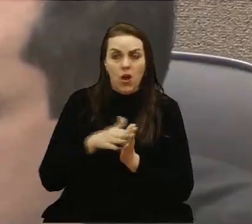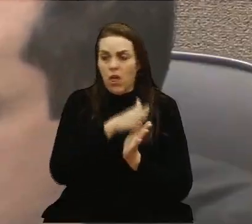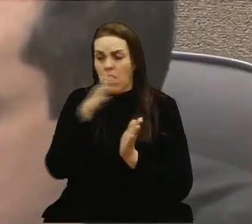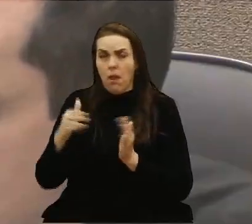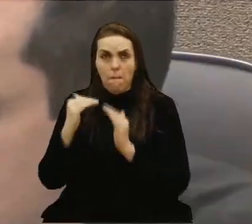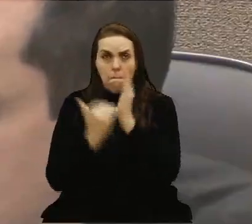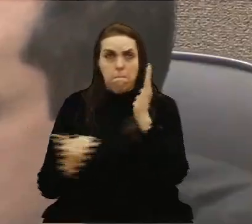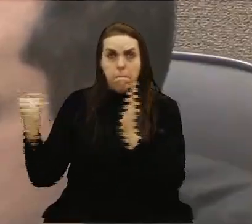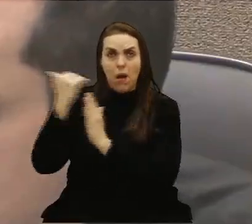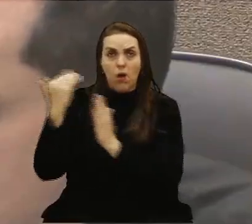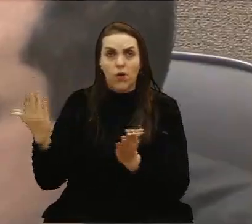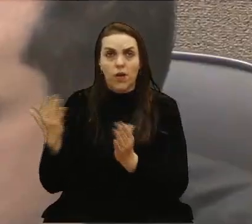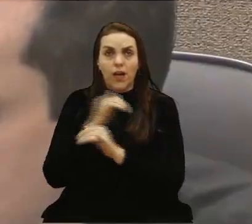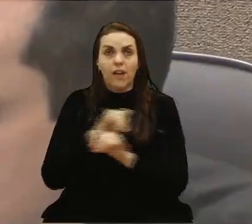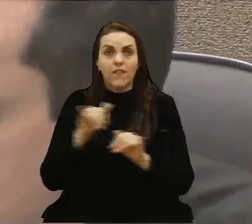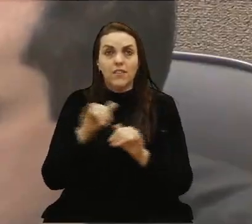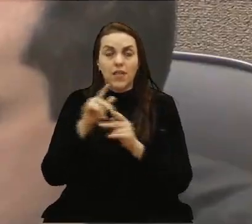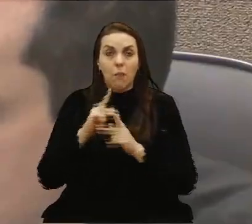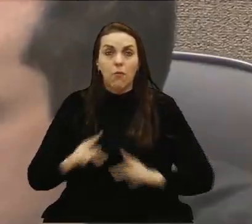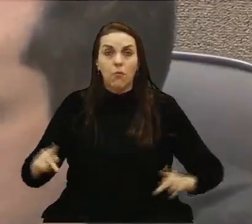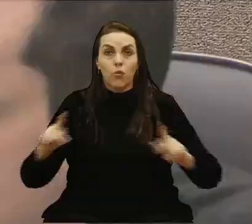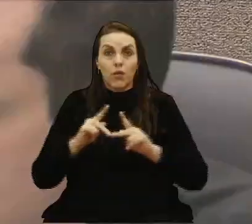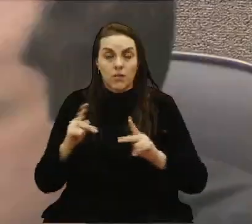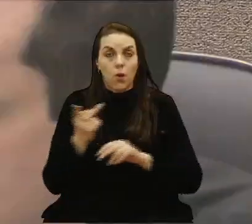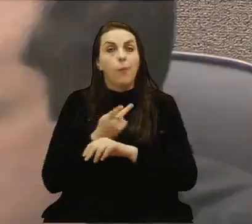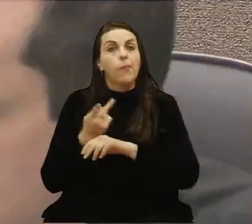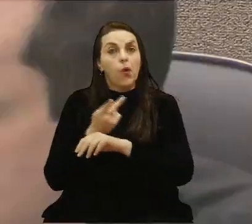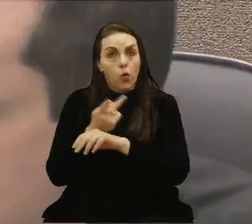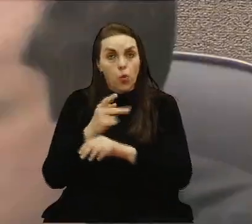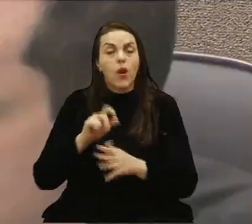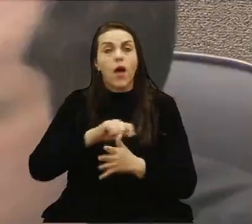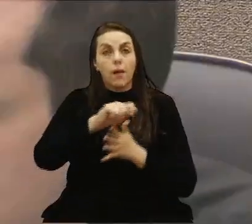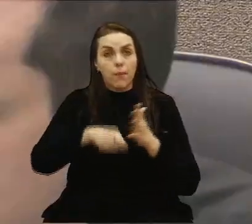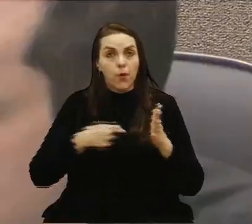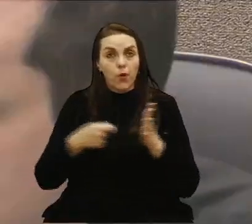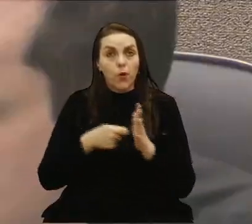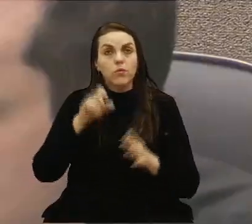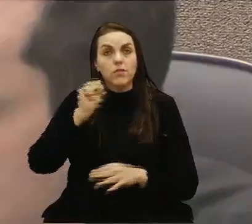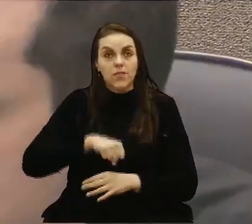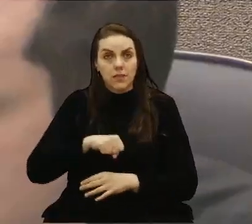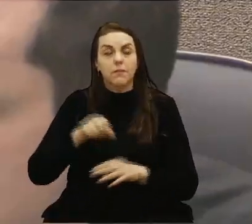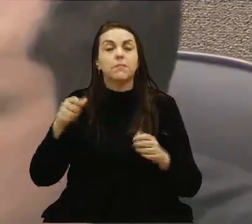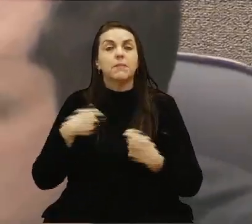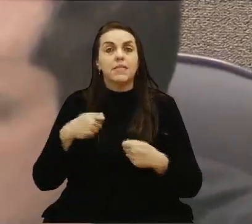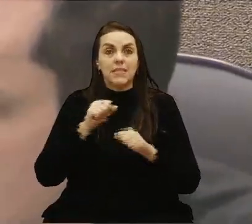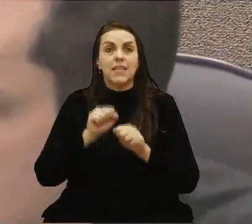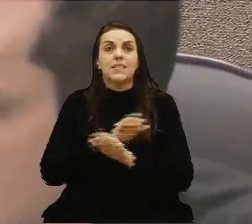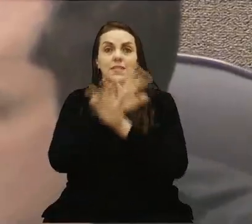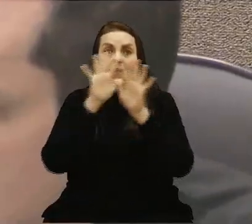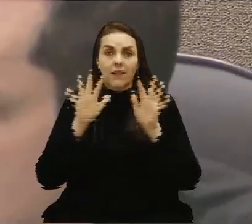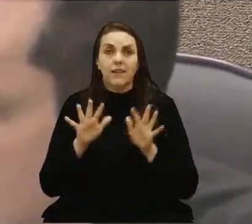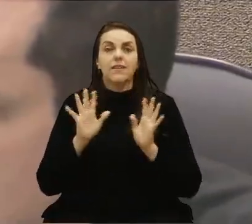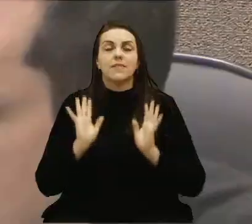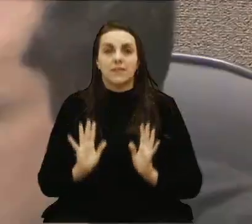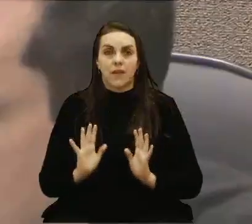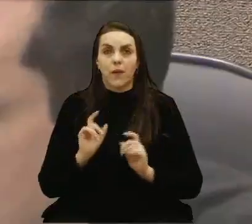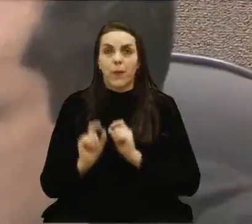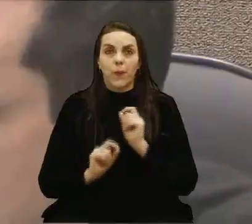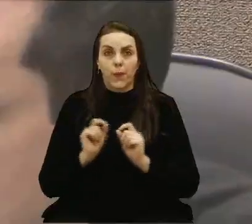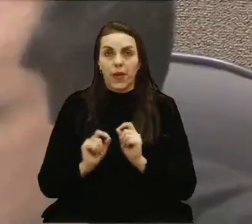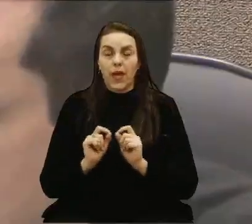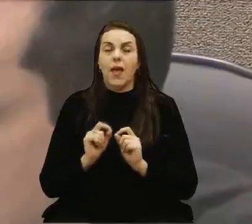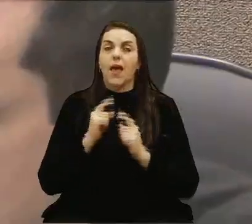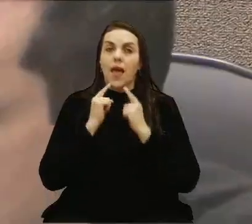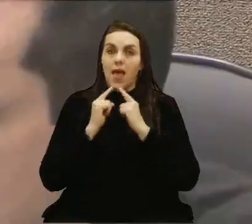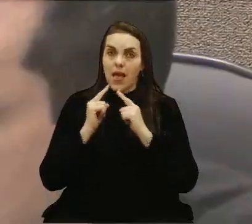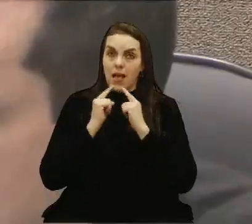vereador Juliano Valim, que é para procurar o PROCON. Então a gente precisa realmente de um esclarecimento, porque a gente fala, faz o reclame aqui lá